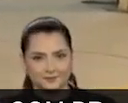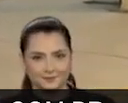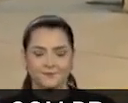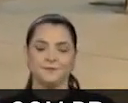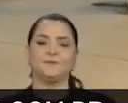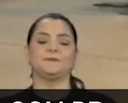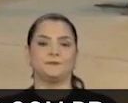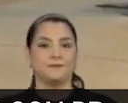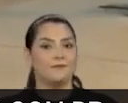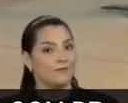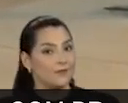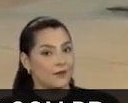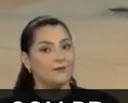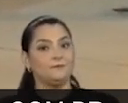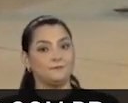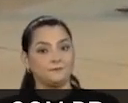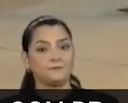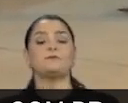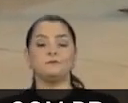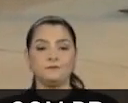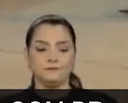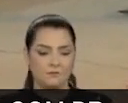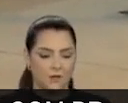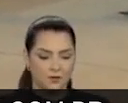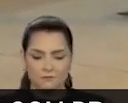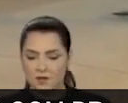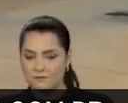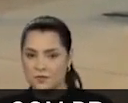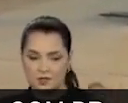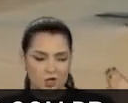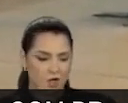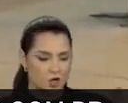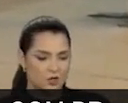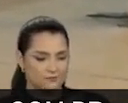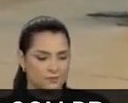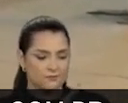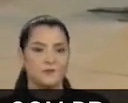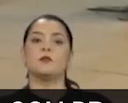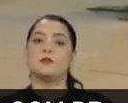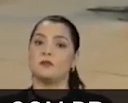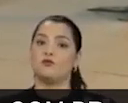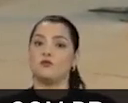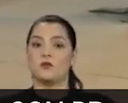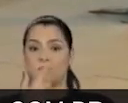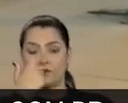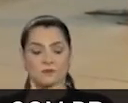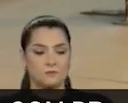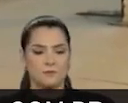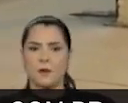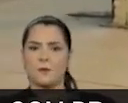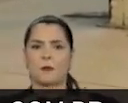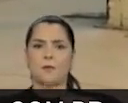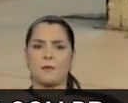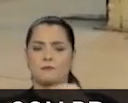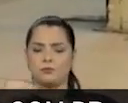É aqui onde acontecem cinco etapas de produção, desde o corte das folhas, onde tem os jogadores, embaralhamento